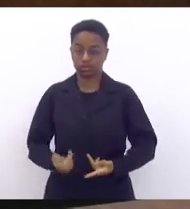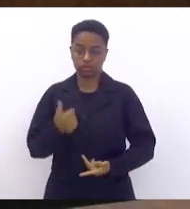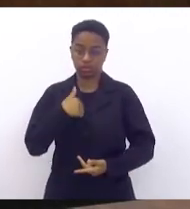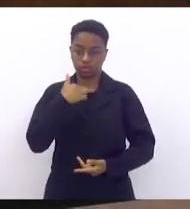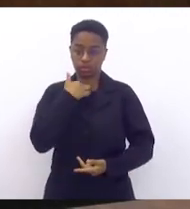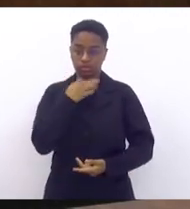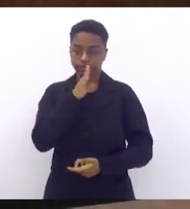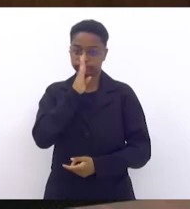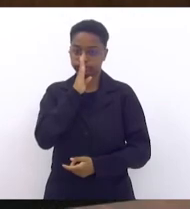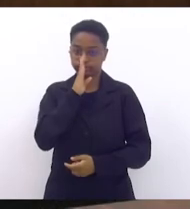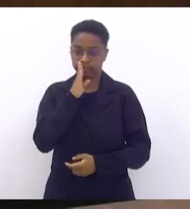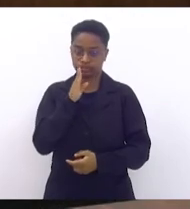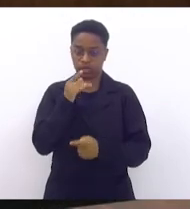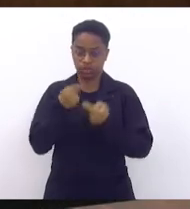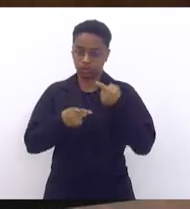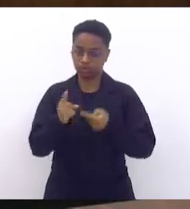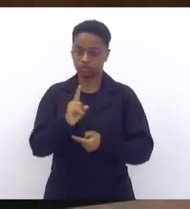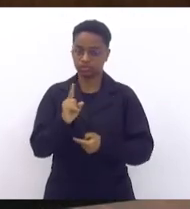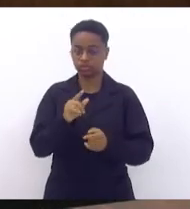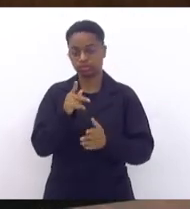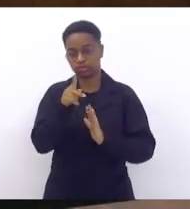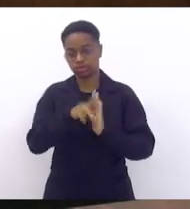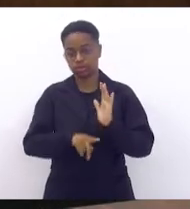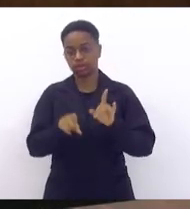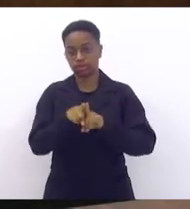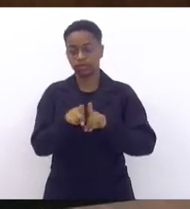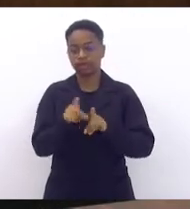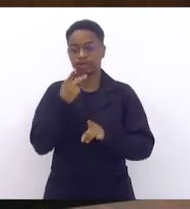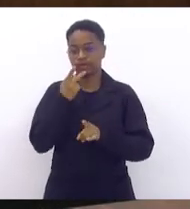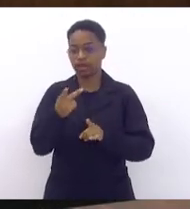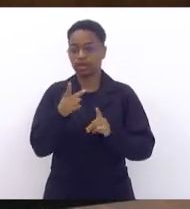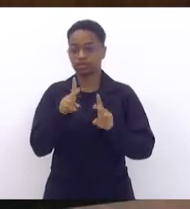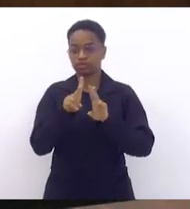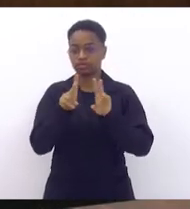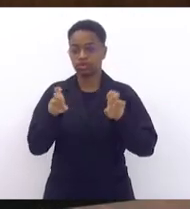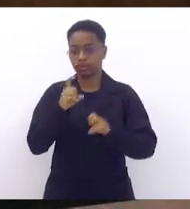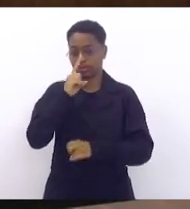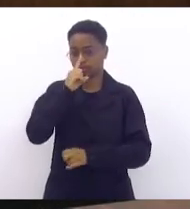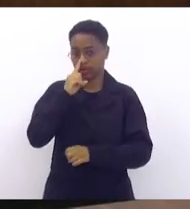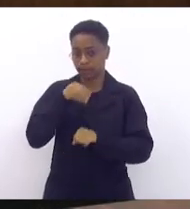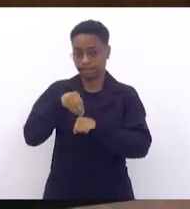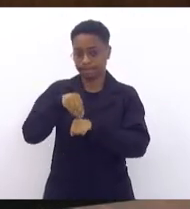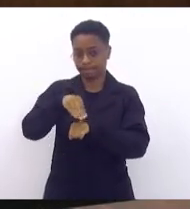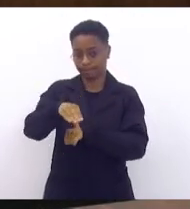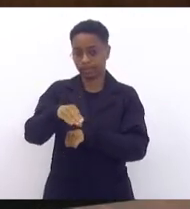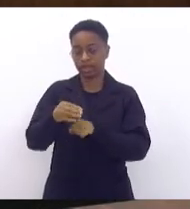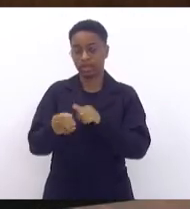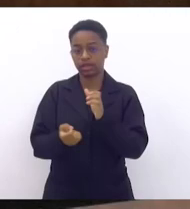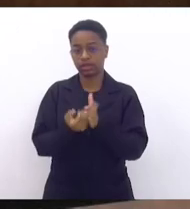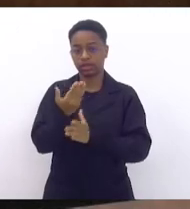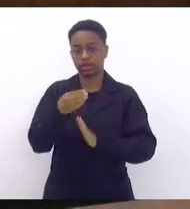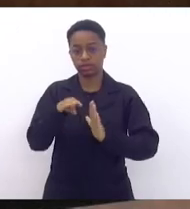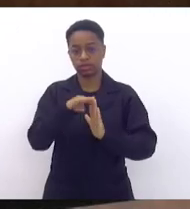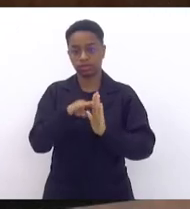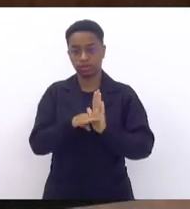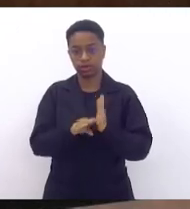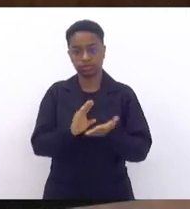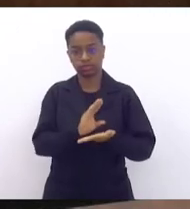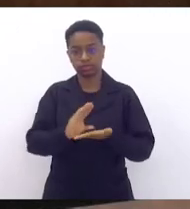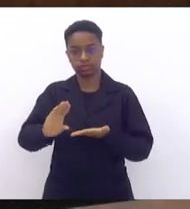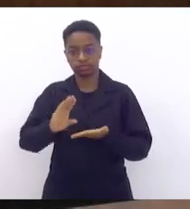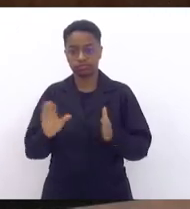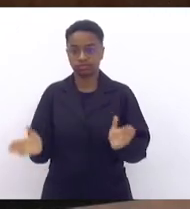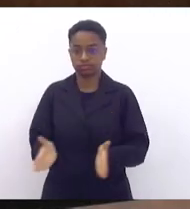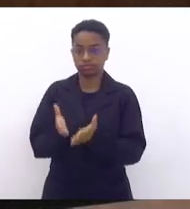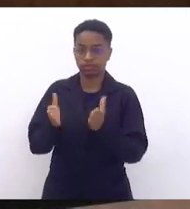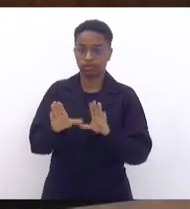discutir aqui esse projeto e falar dos riscos de uma mensagem que criasse um programa de fomento e incentivo a